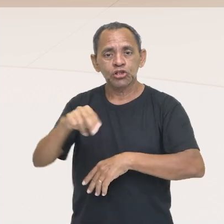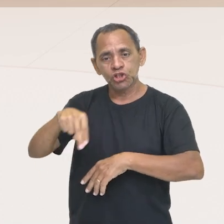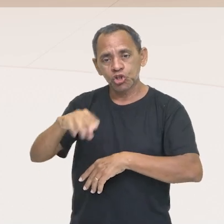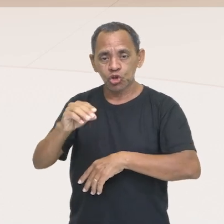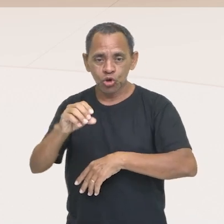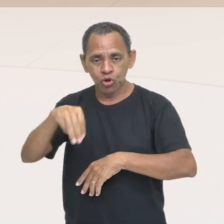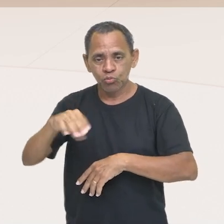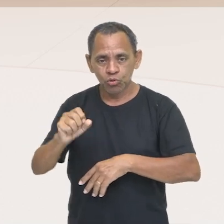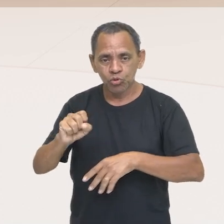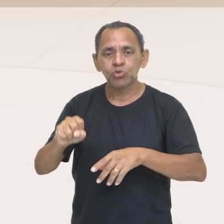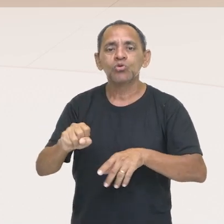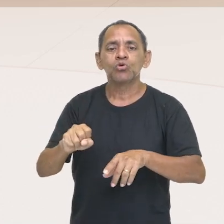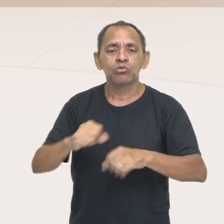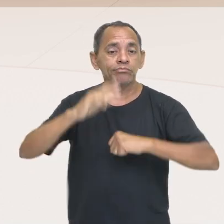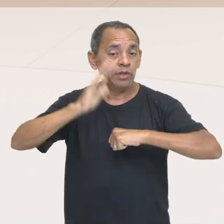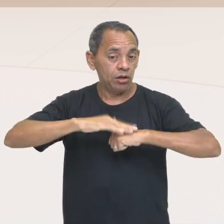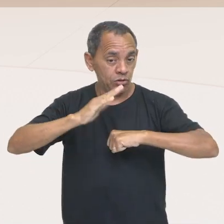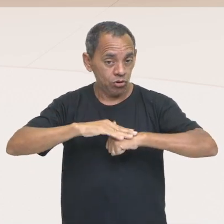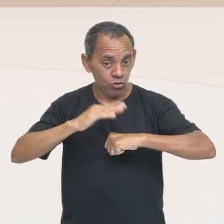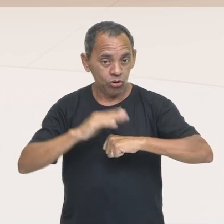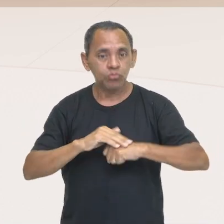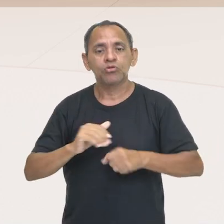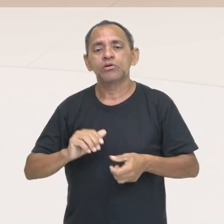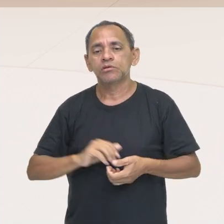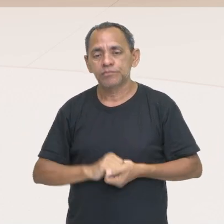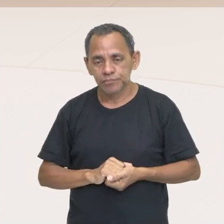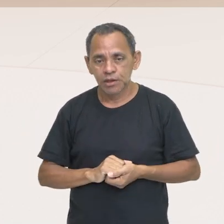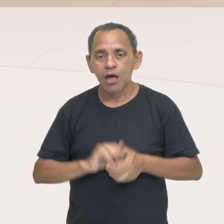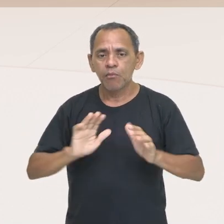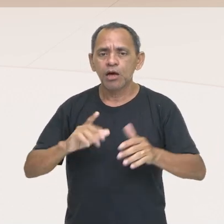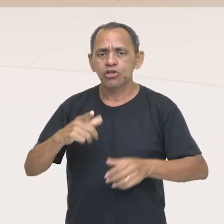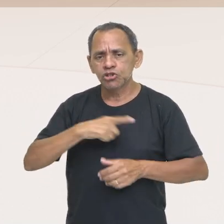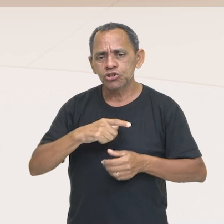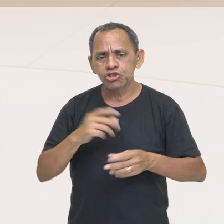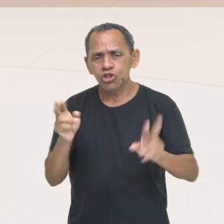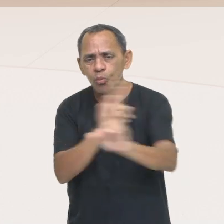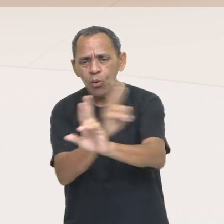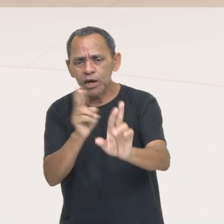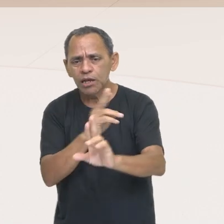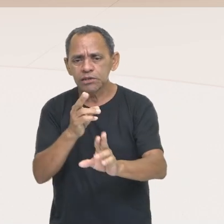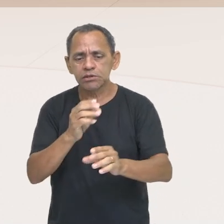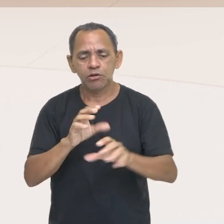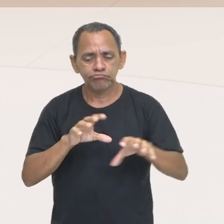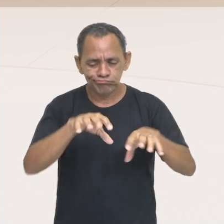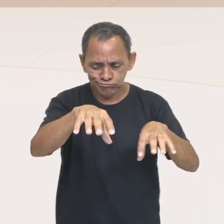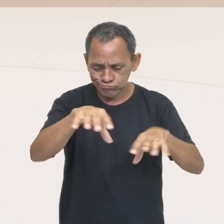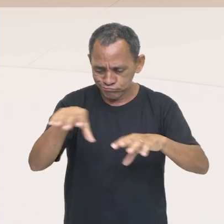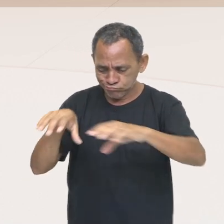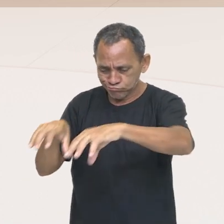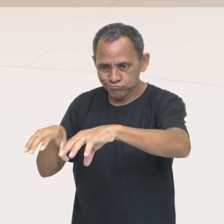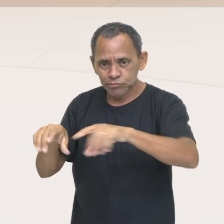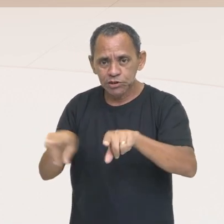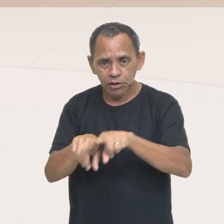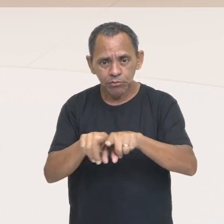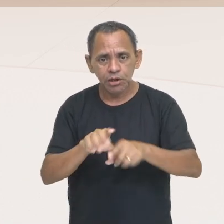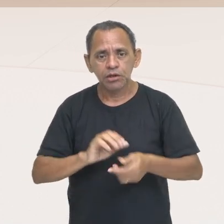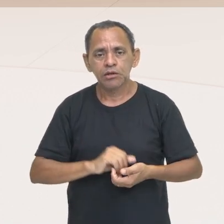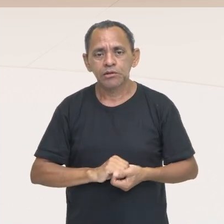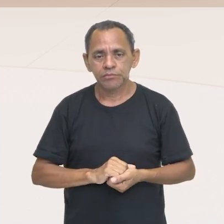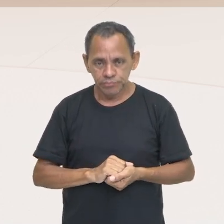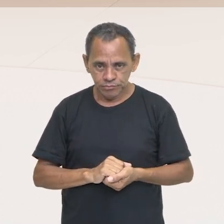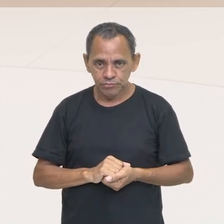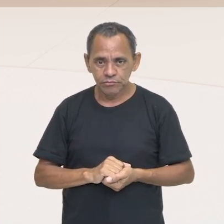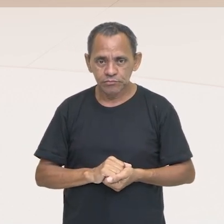eram independentes, mas, né, estabeleciam uma relação entre si, que é assim que a gente consegue